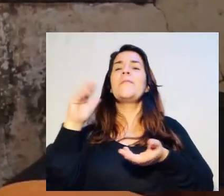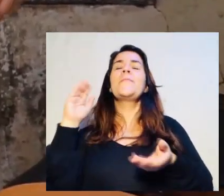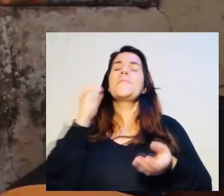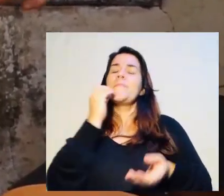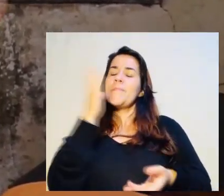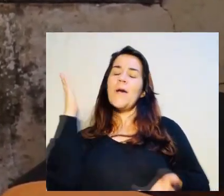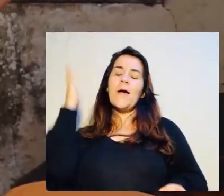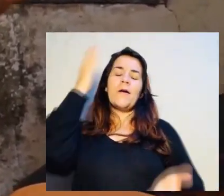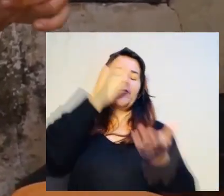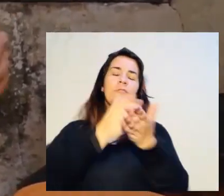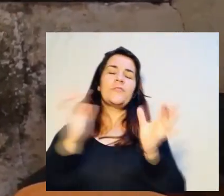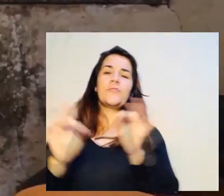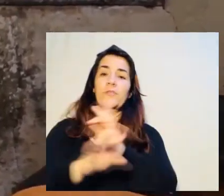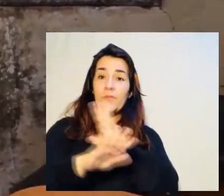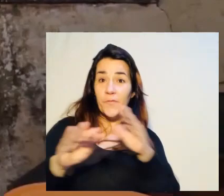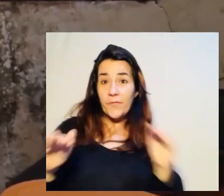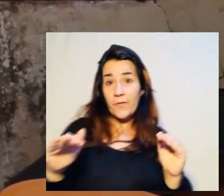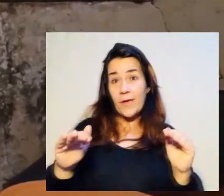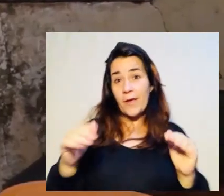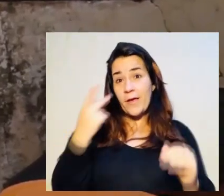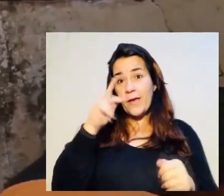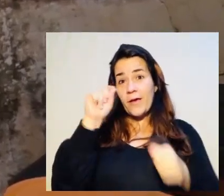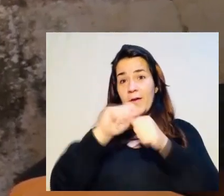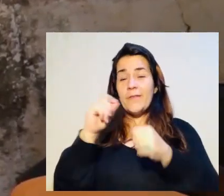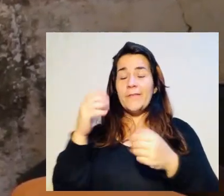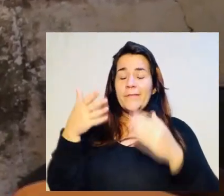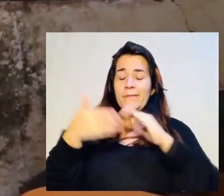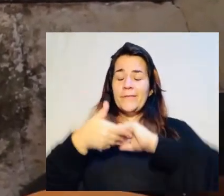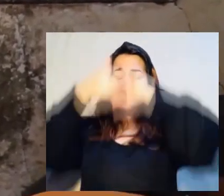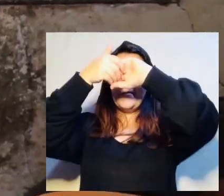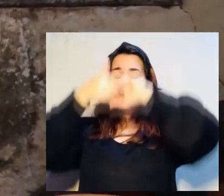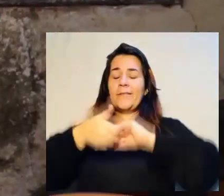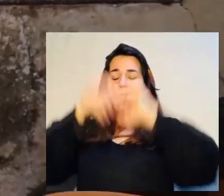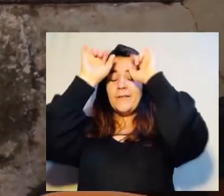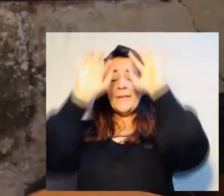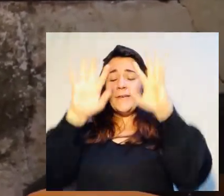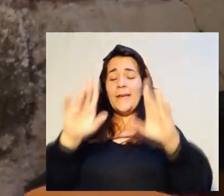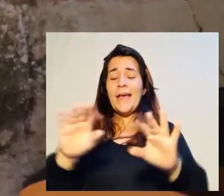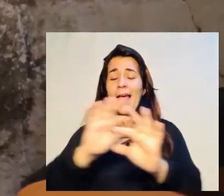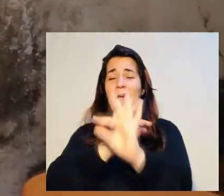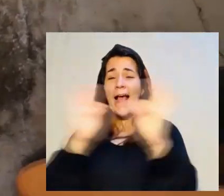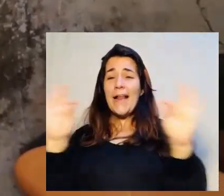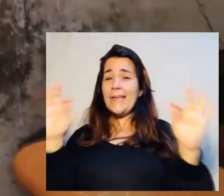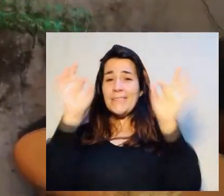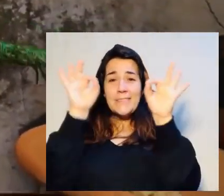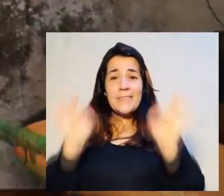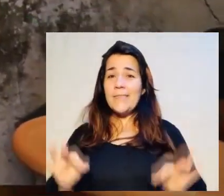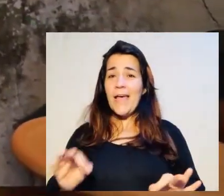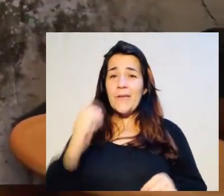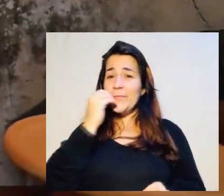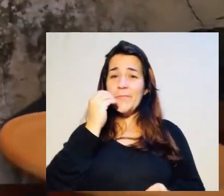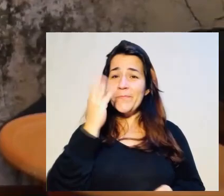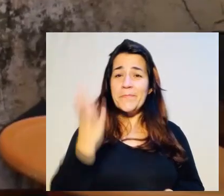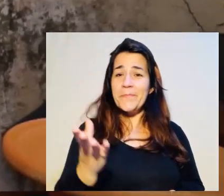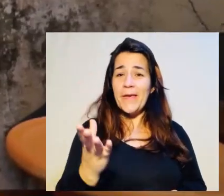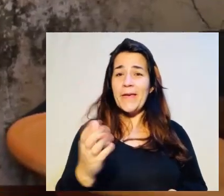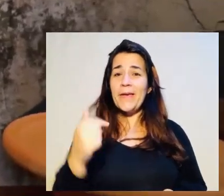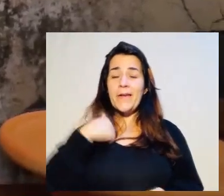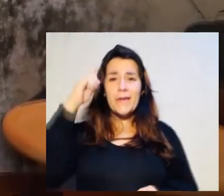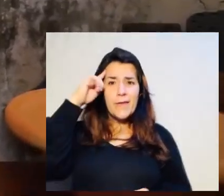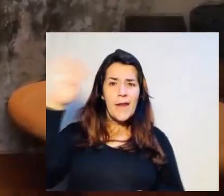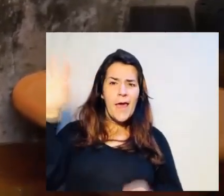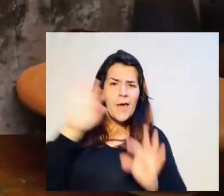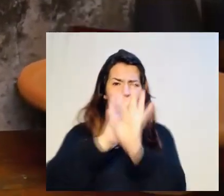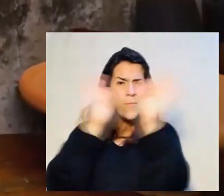Bom, cheguei aqui no final do meu incenso e a bênção é que a linha deu certinho, viu, meu povo? Isso é